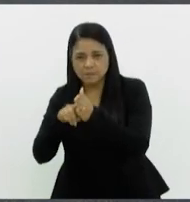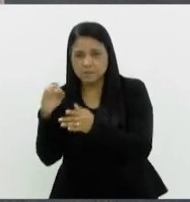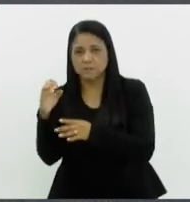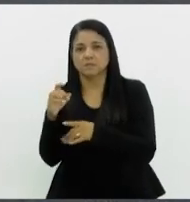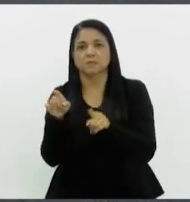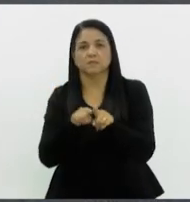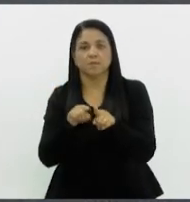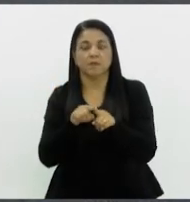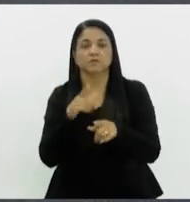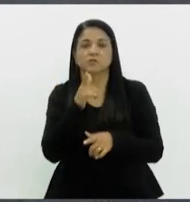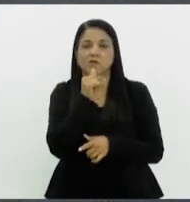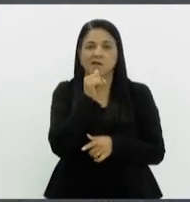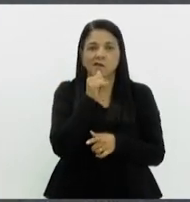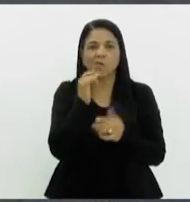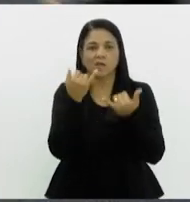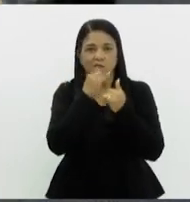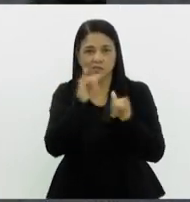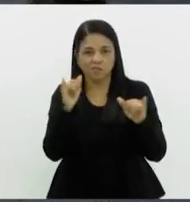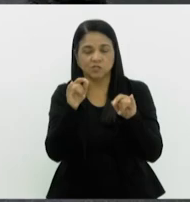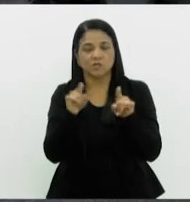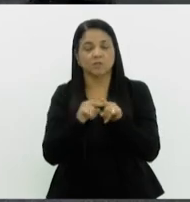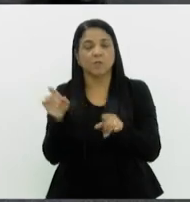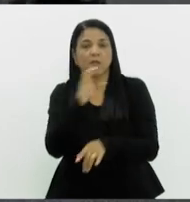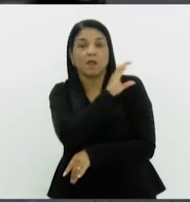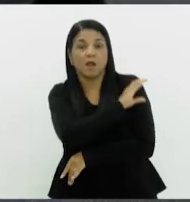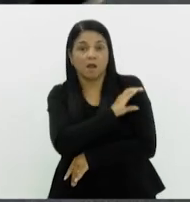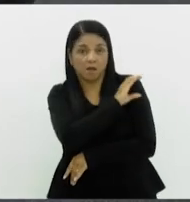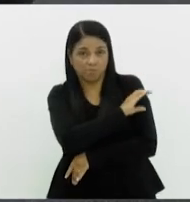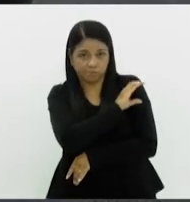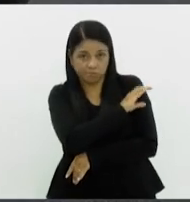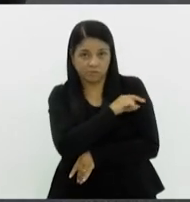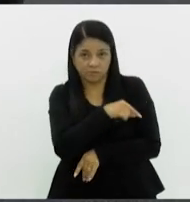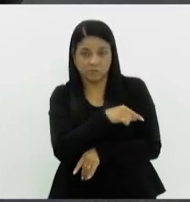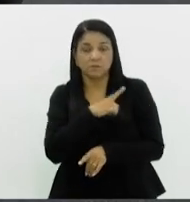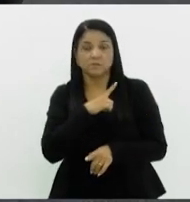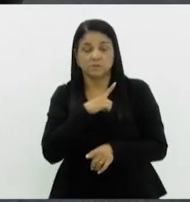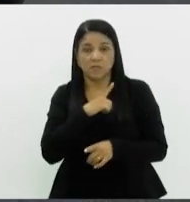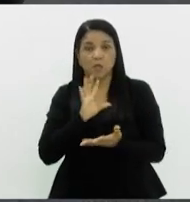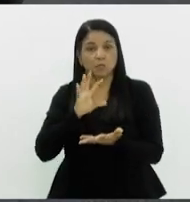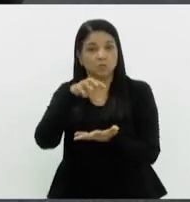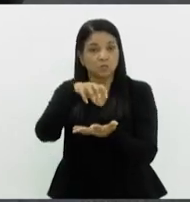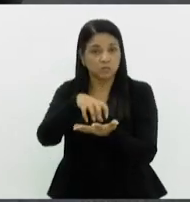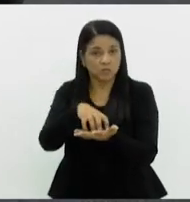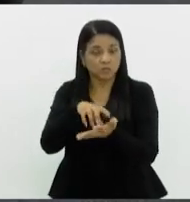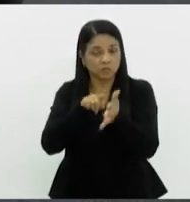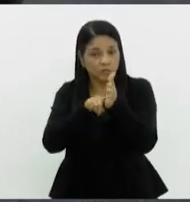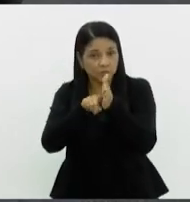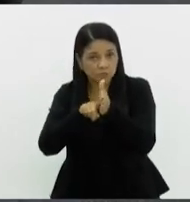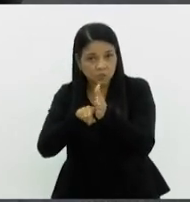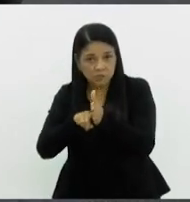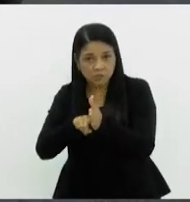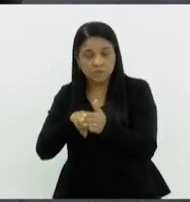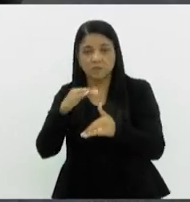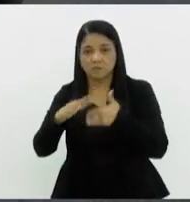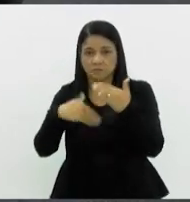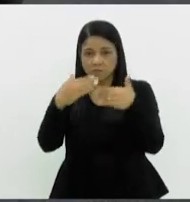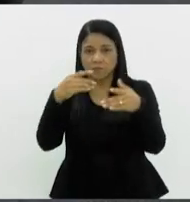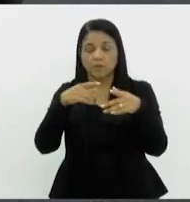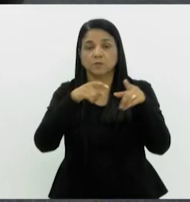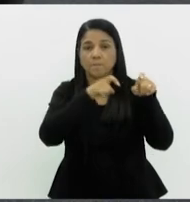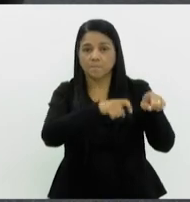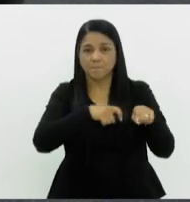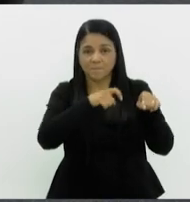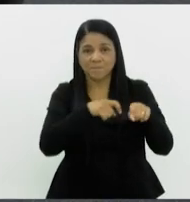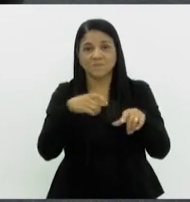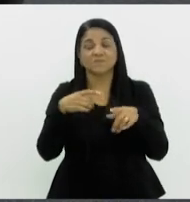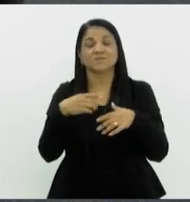de Resíduos em Campos dos Goitacazes, possui o Centro Estadual de Pesquisa e Desenvolvimento da Pecuária